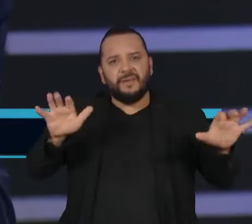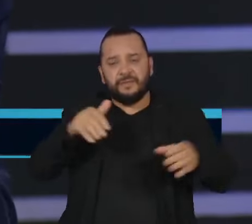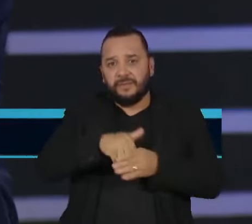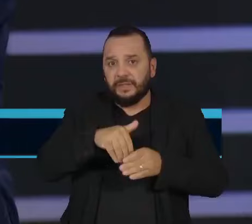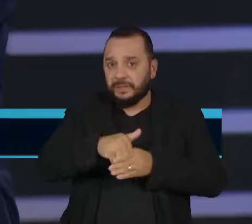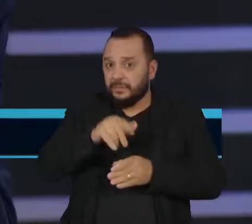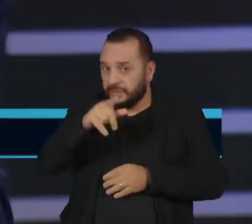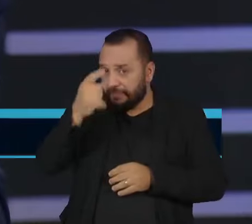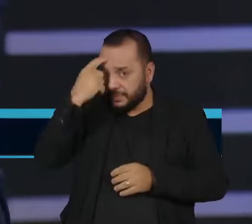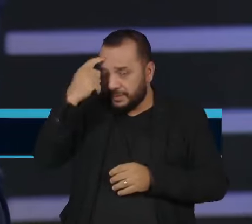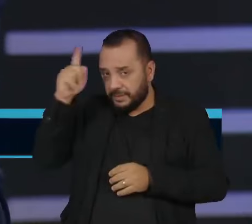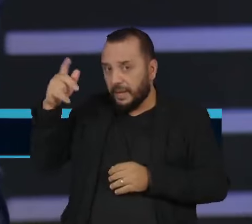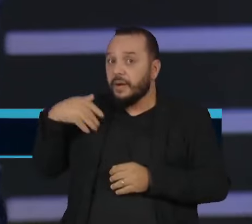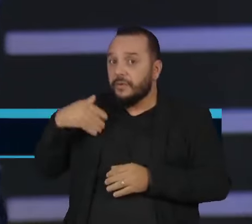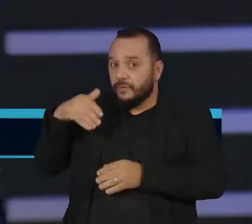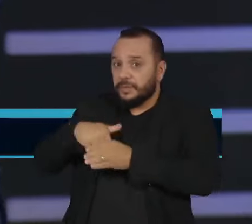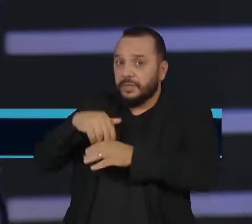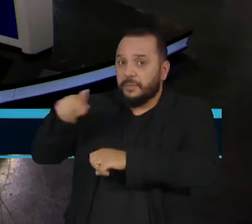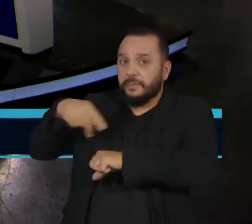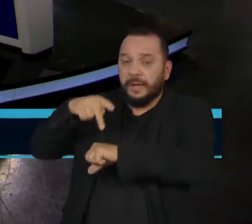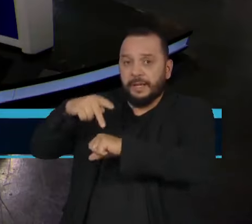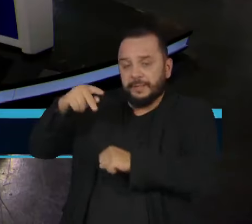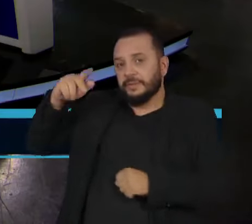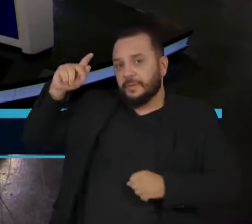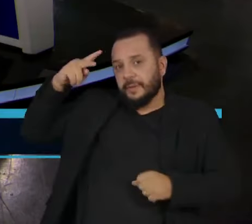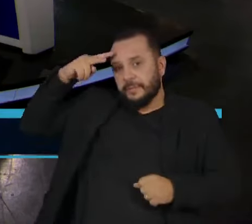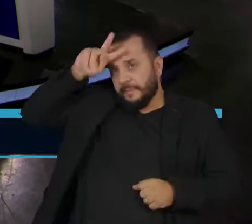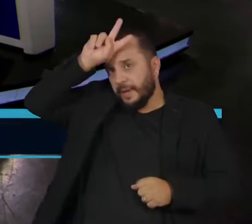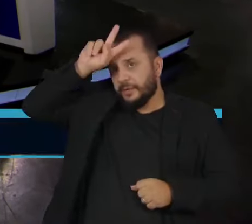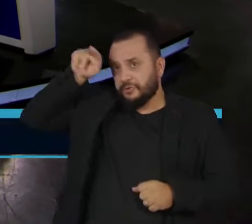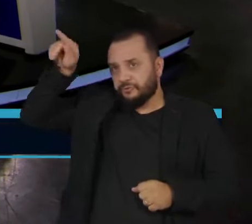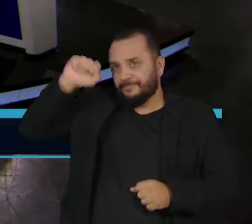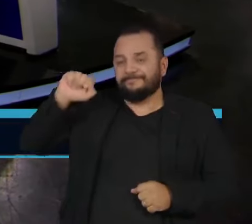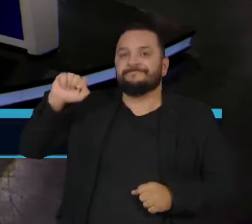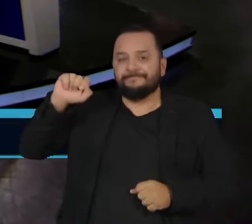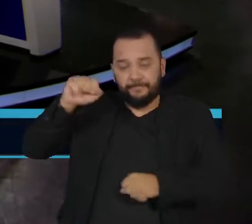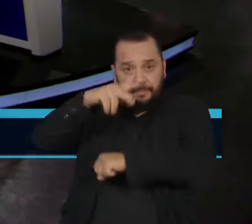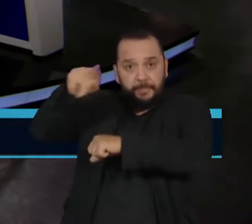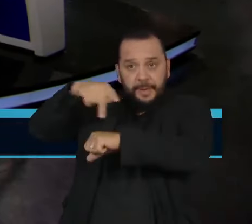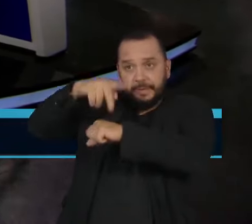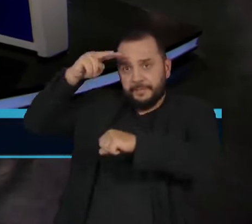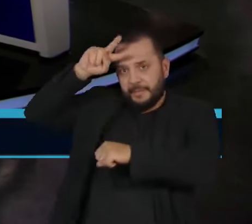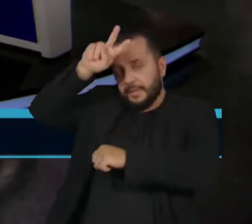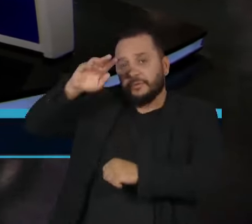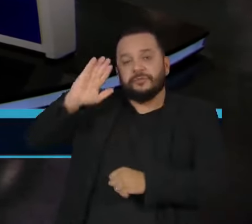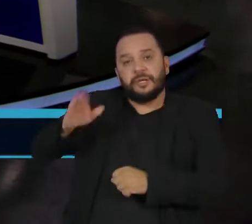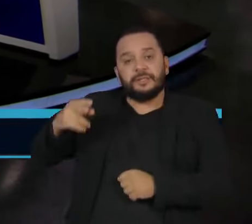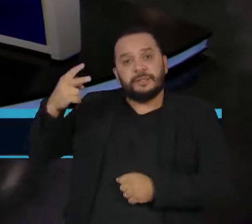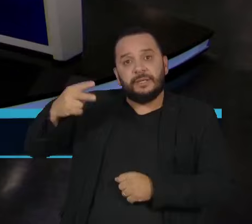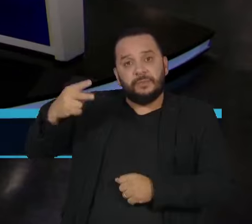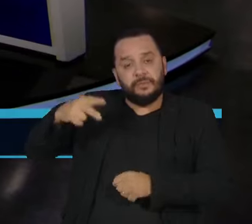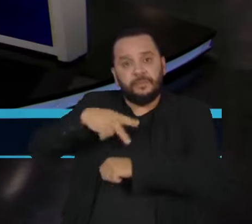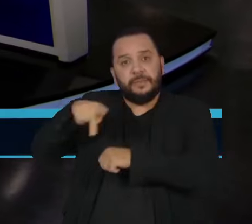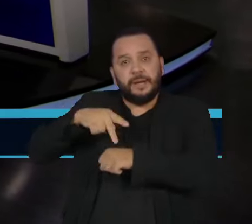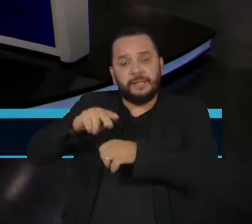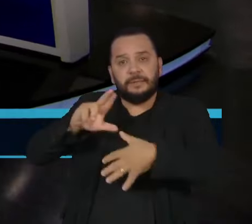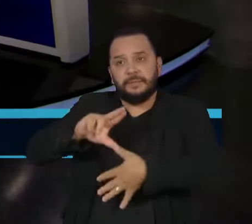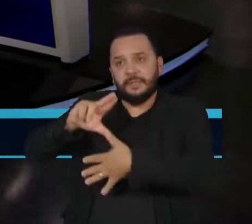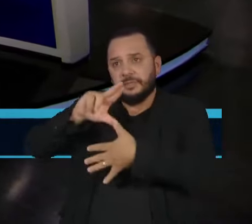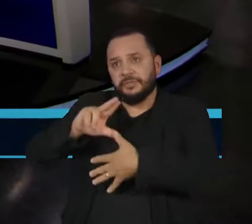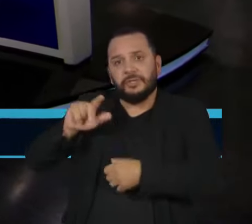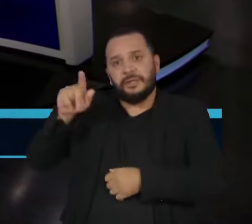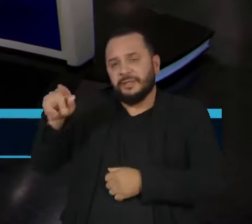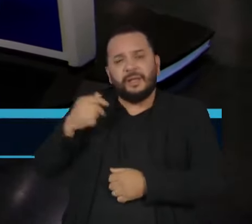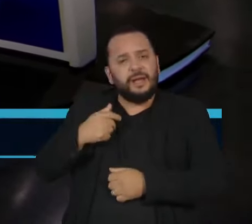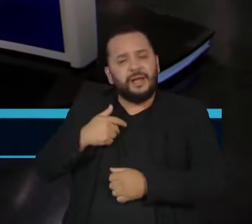México, que é importantíssima, uma das maiores democracias da América Latina, segunda em número de eleitores depois do Brasil, rede social não contou